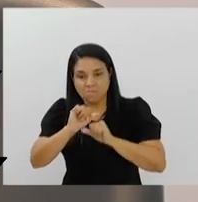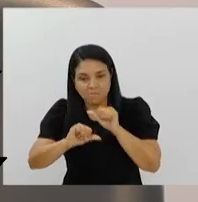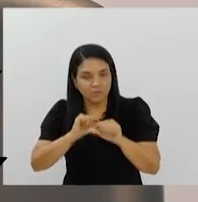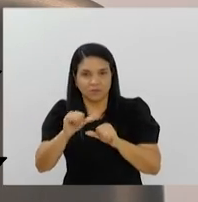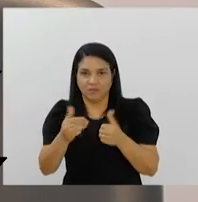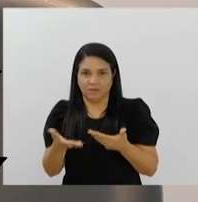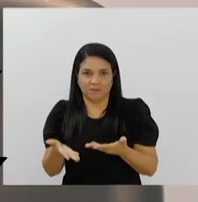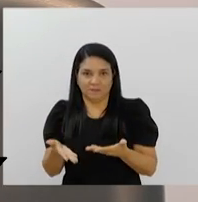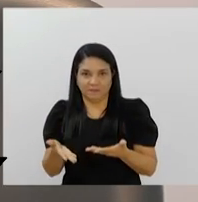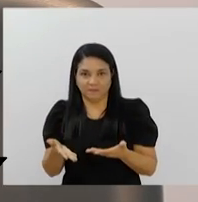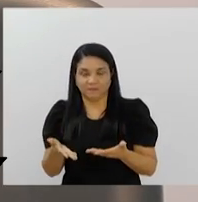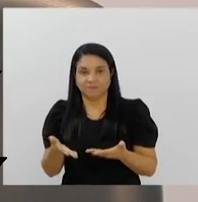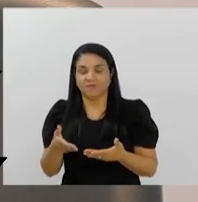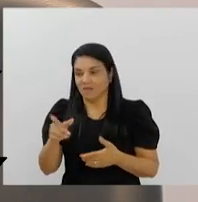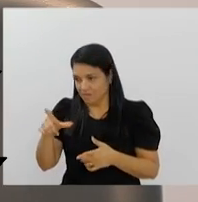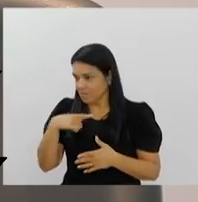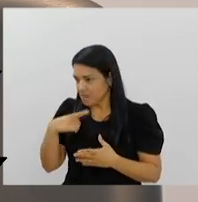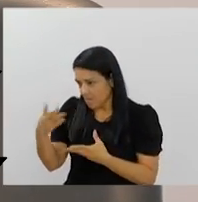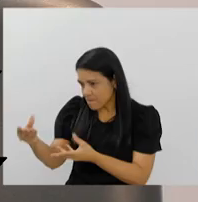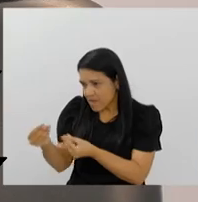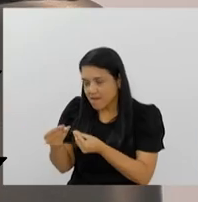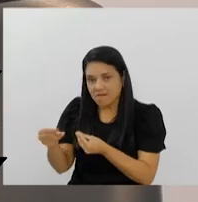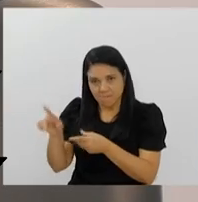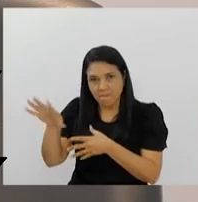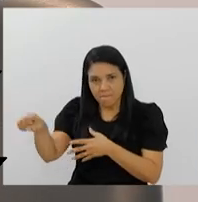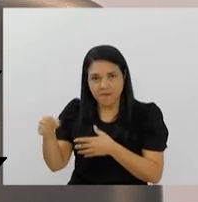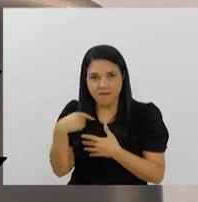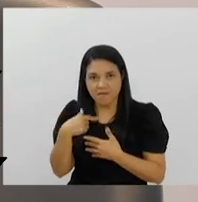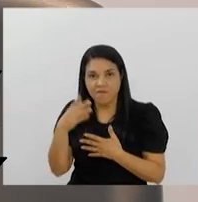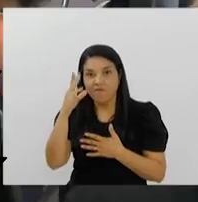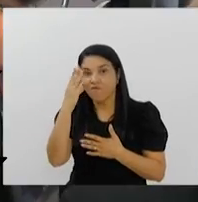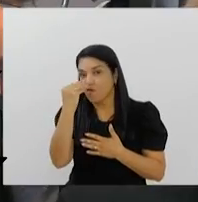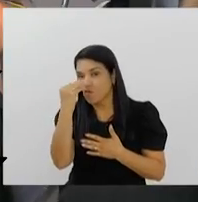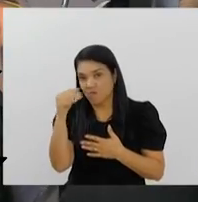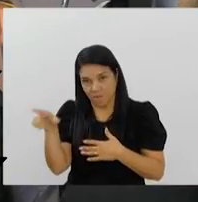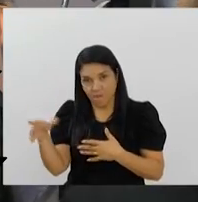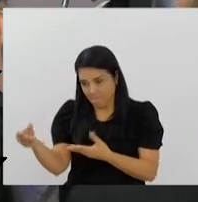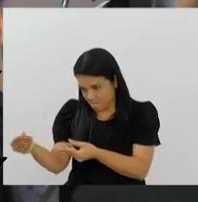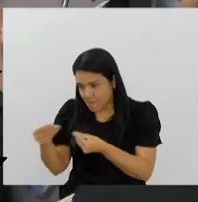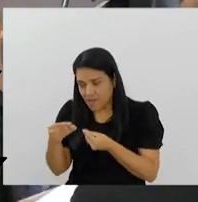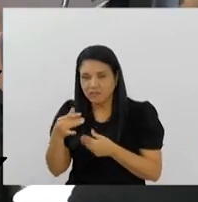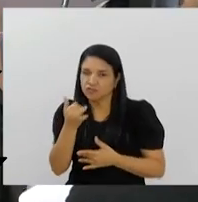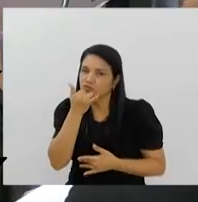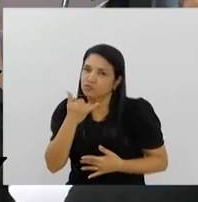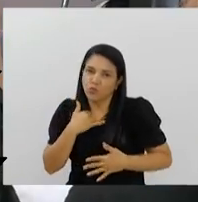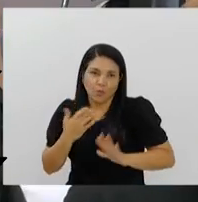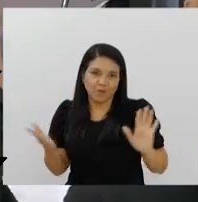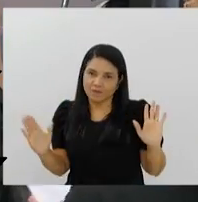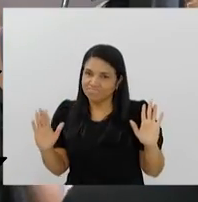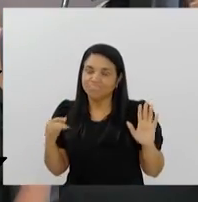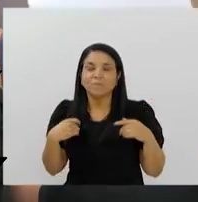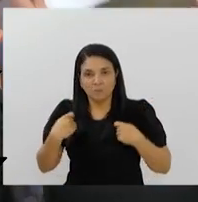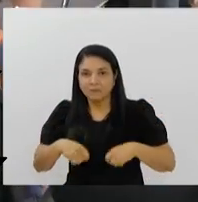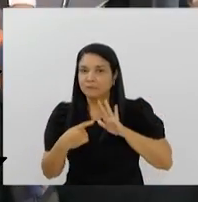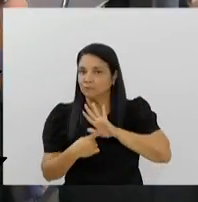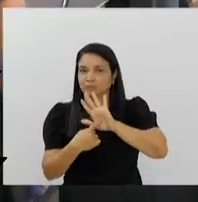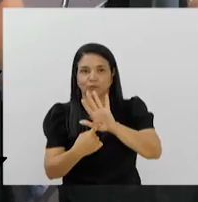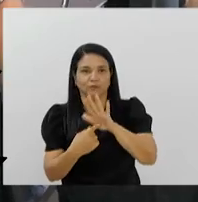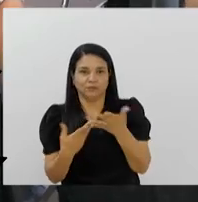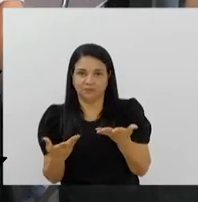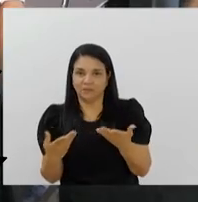uma foto me traz aqui pega ali Jéssica desculpa e mas a gente tem que